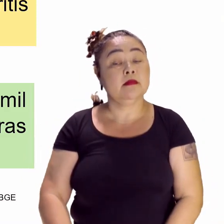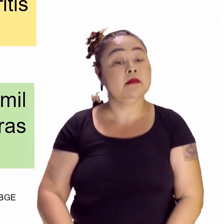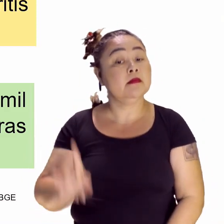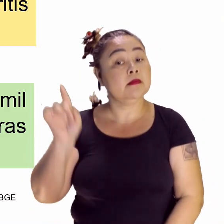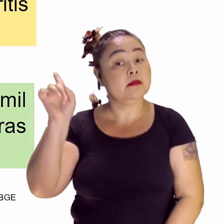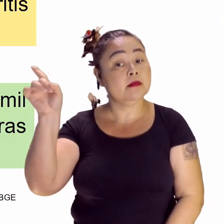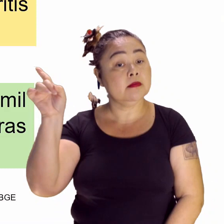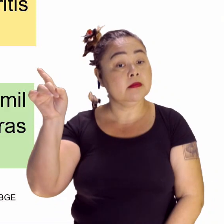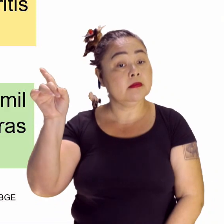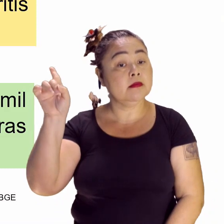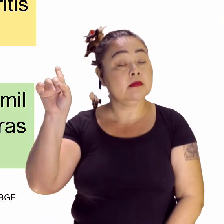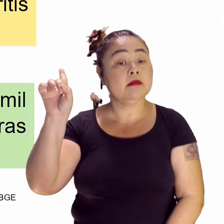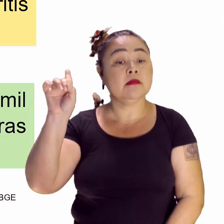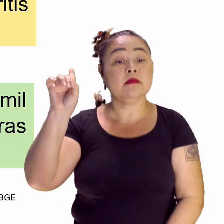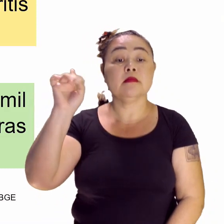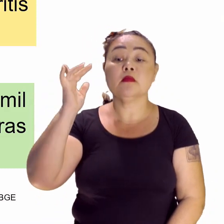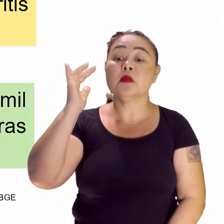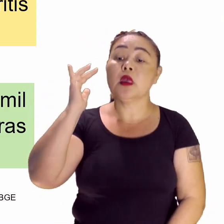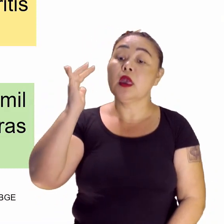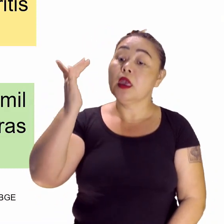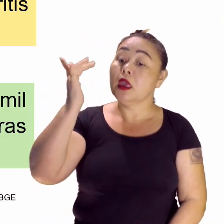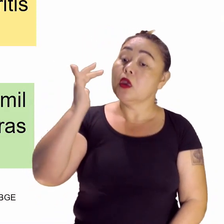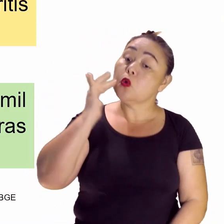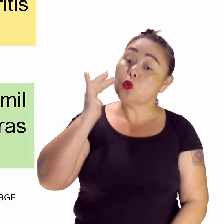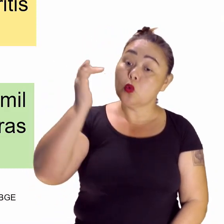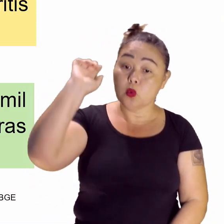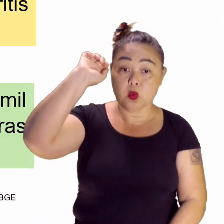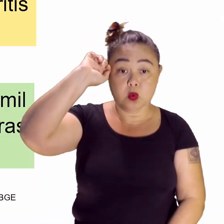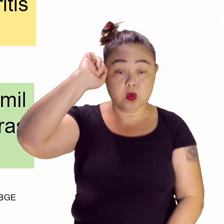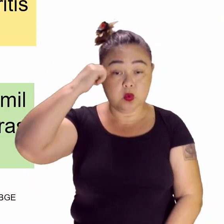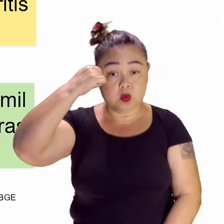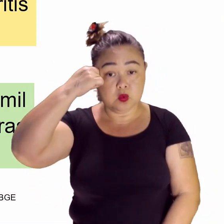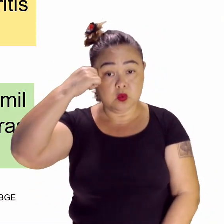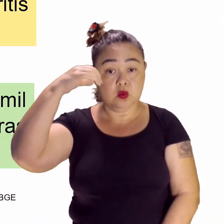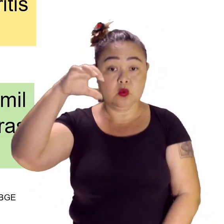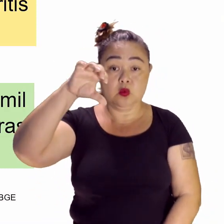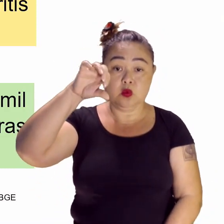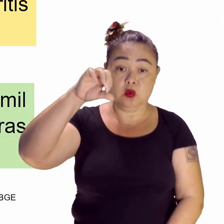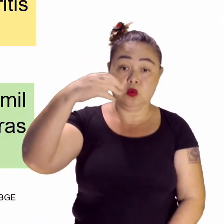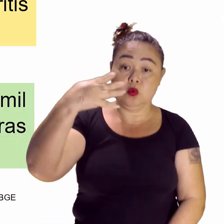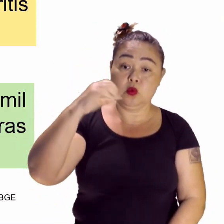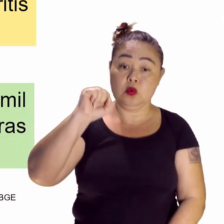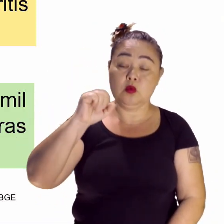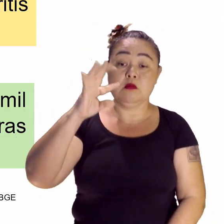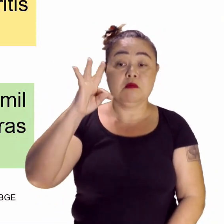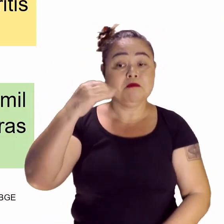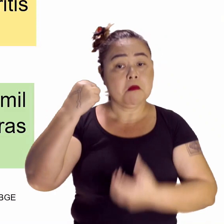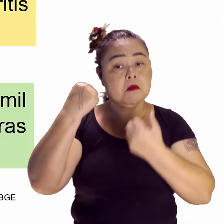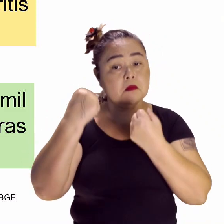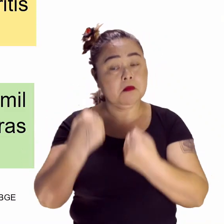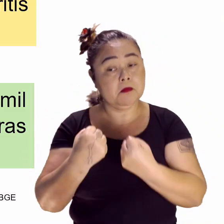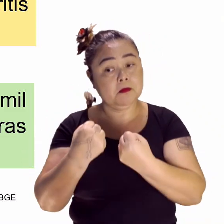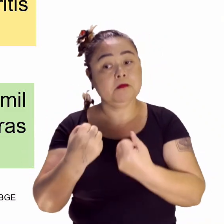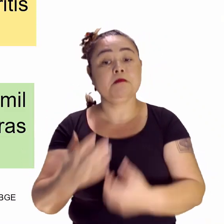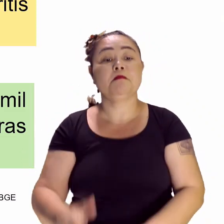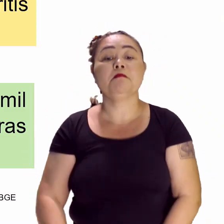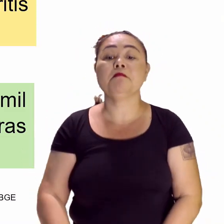que é destaque em Ouro Preto do Oeste exatamente 948 toneladas